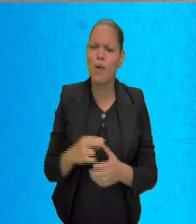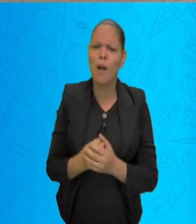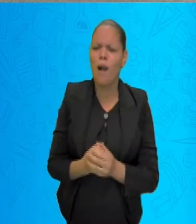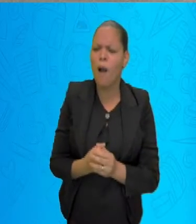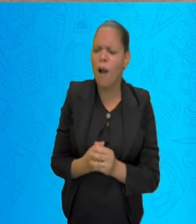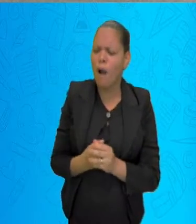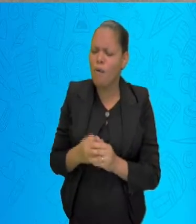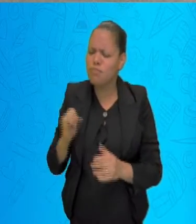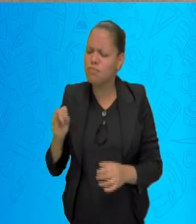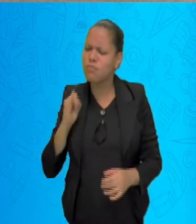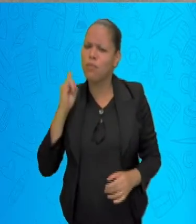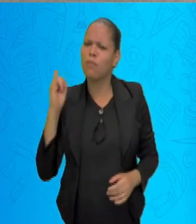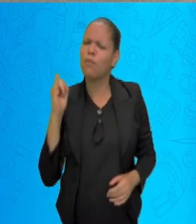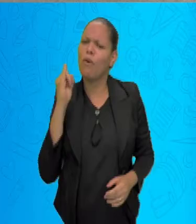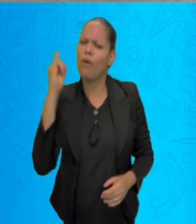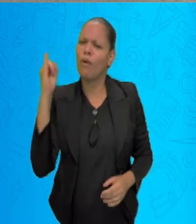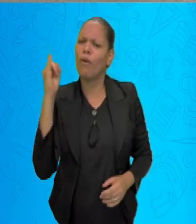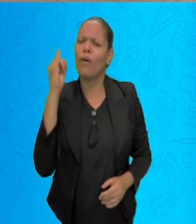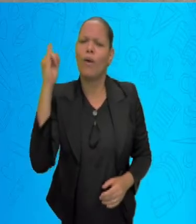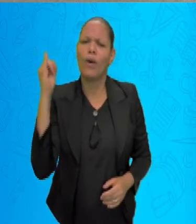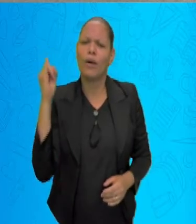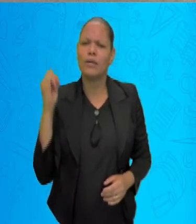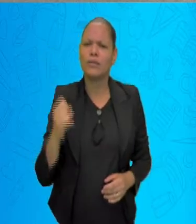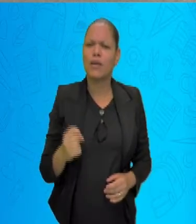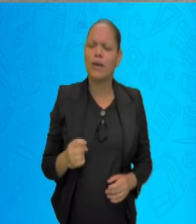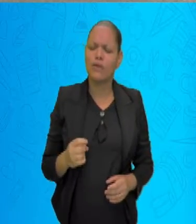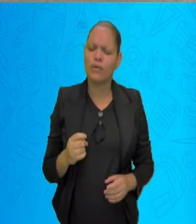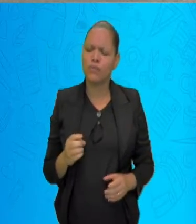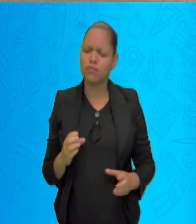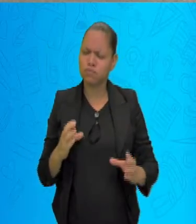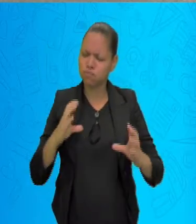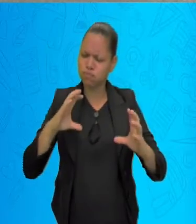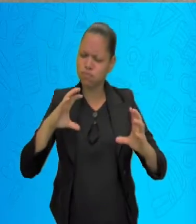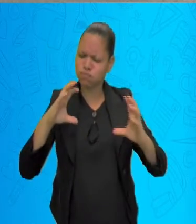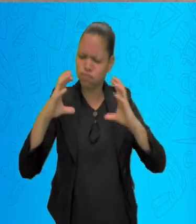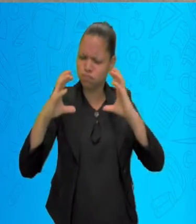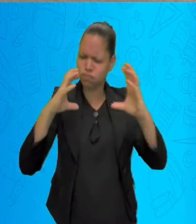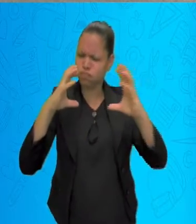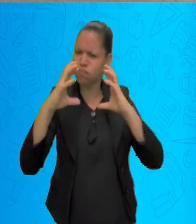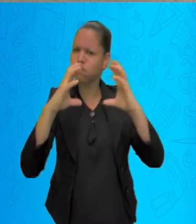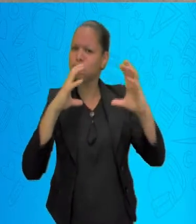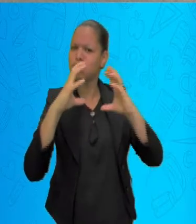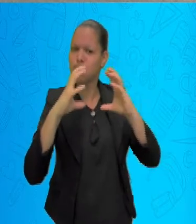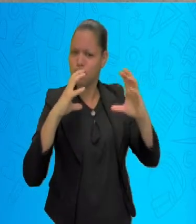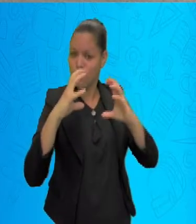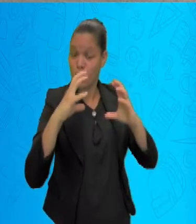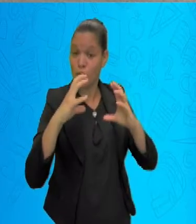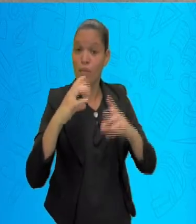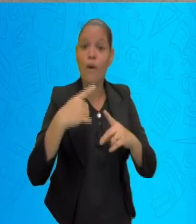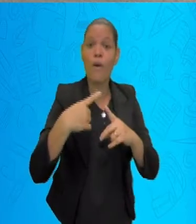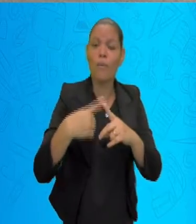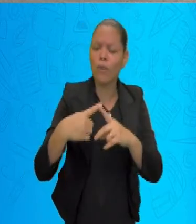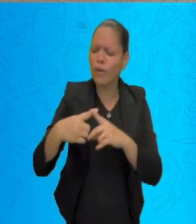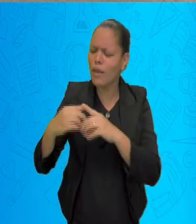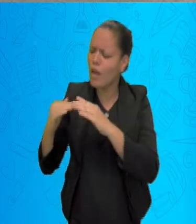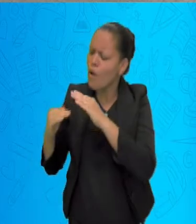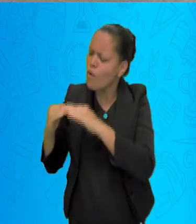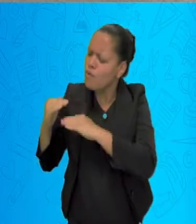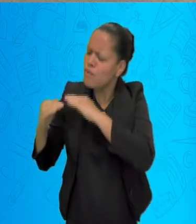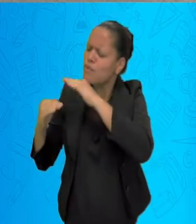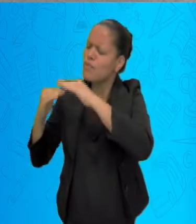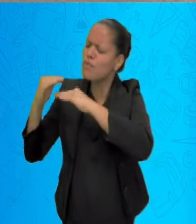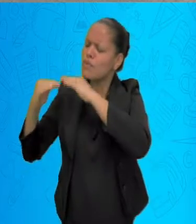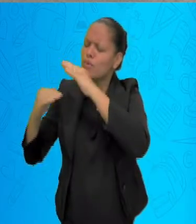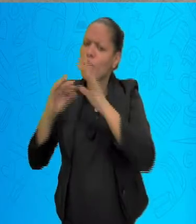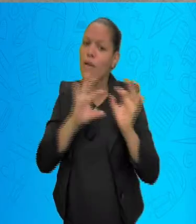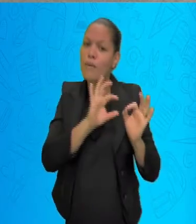porém, com o tempo, a questão republicana ganhou força. O processo de independência do México não foi algo